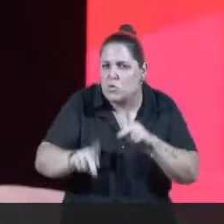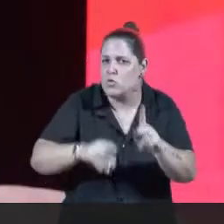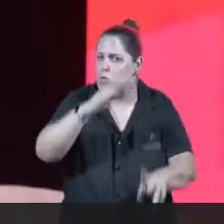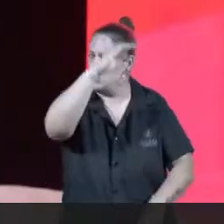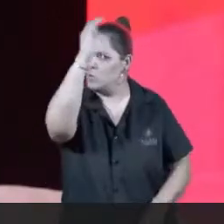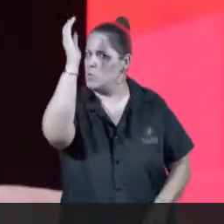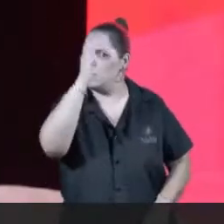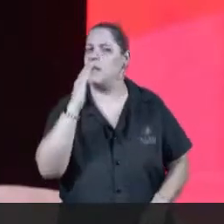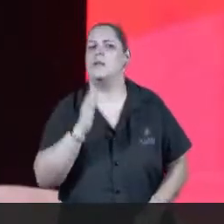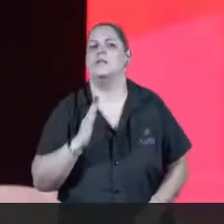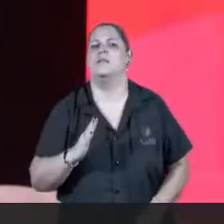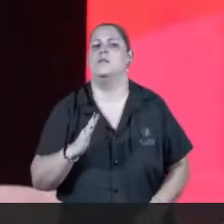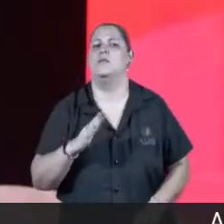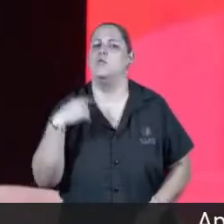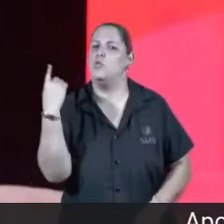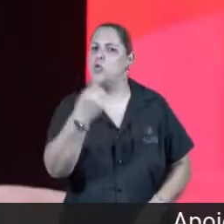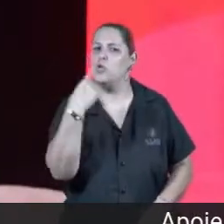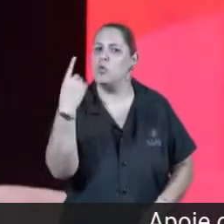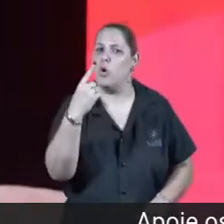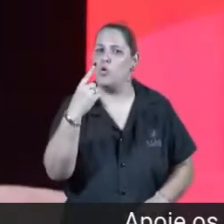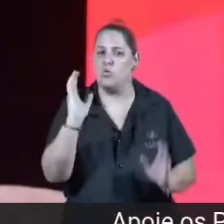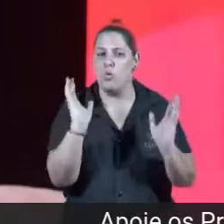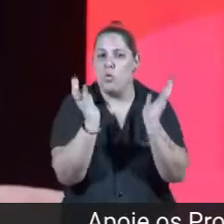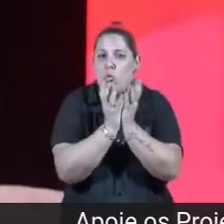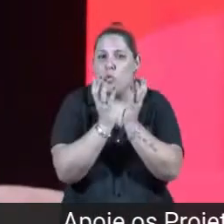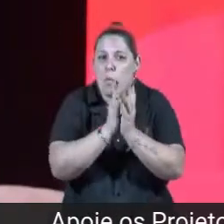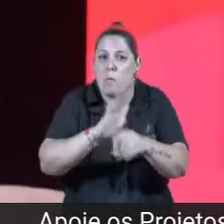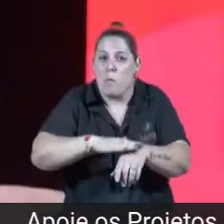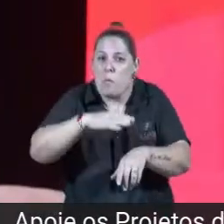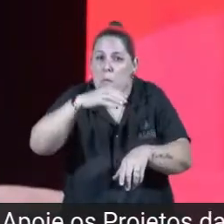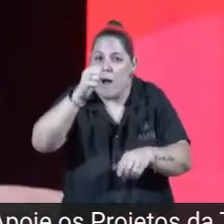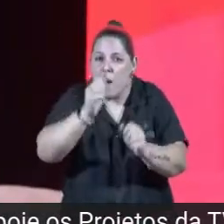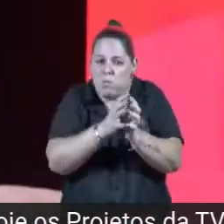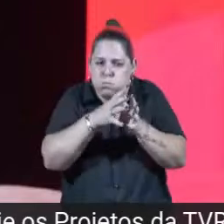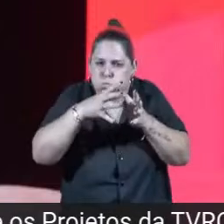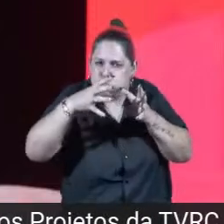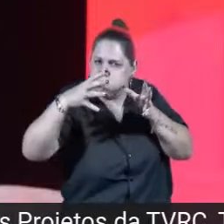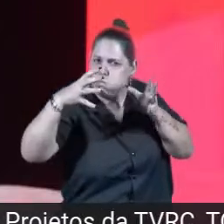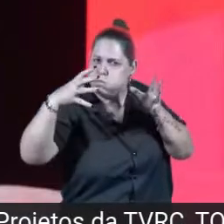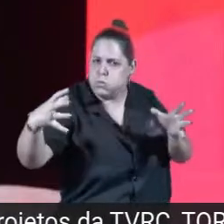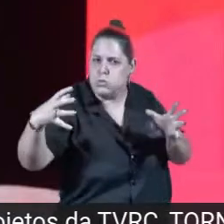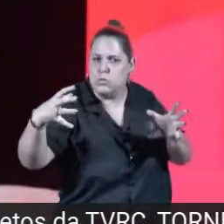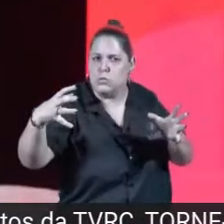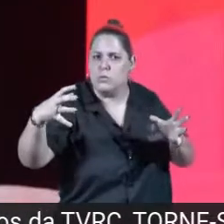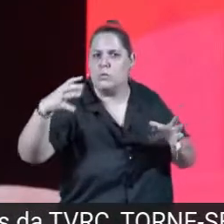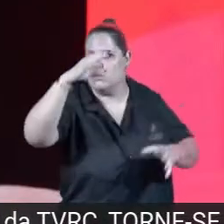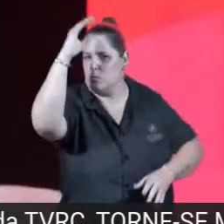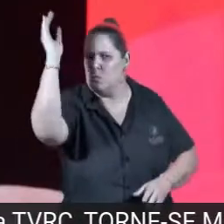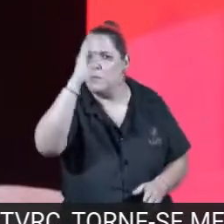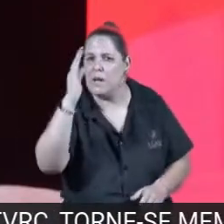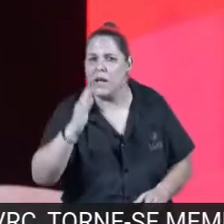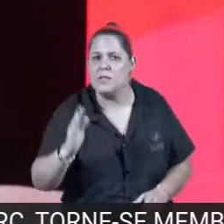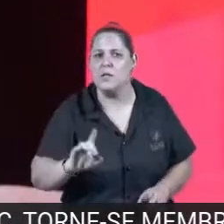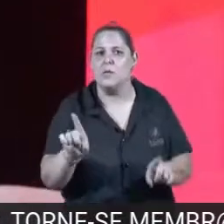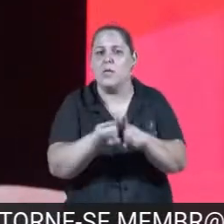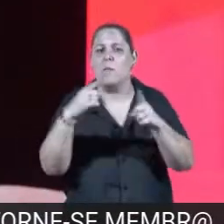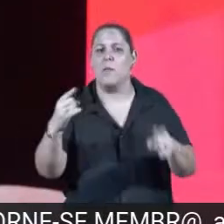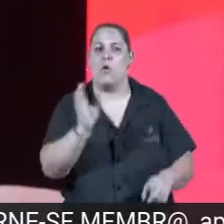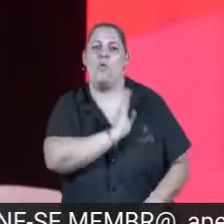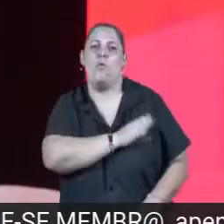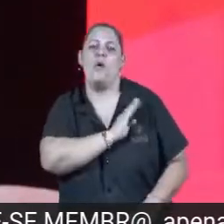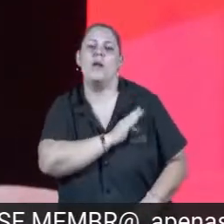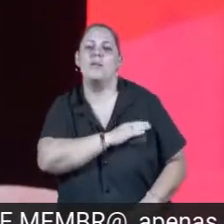brasileiras. Não é à toa que nós somos o maior partido de esquerda da América Latina e também do coração dos